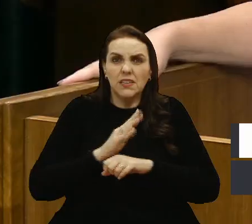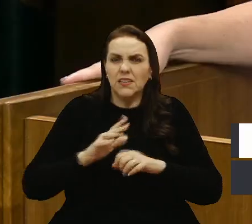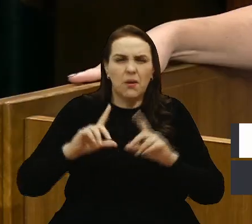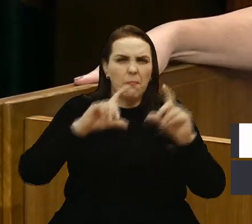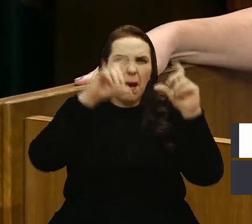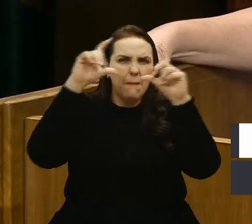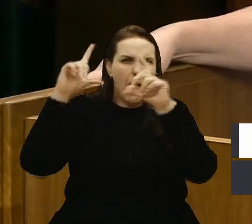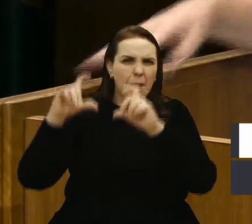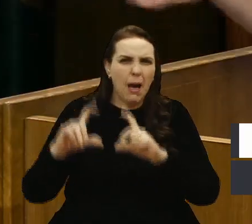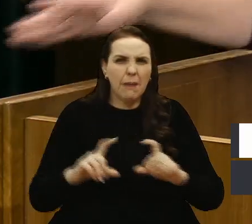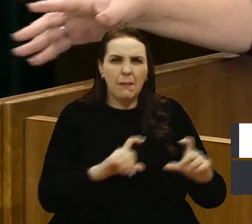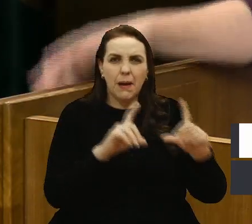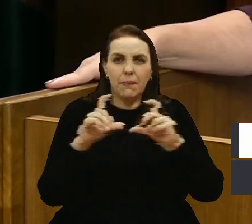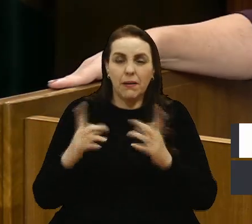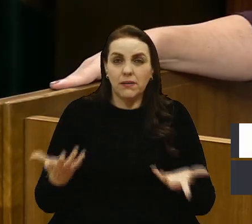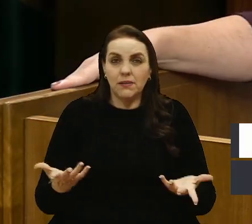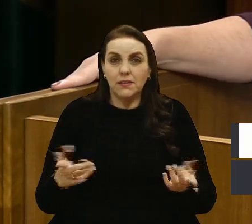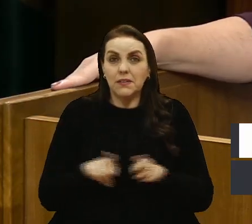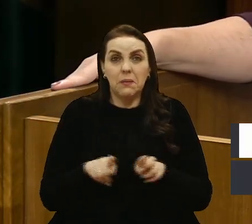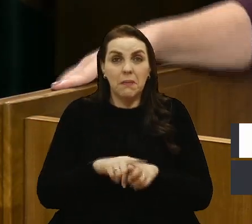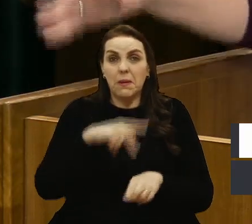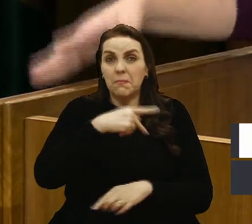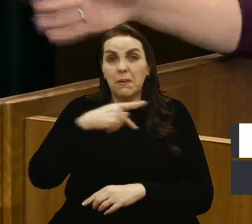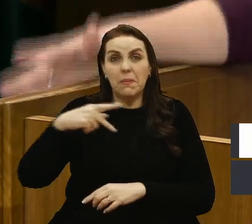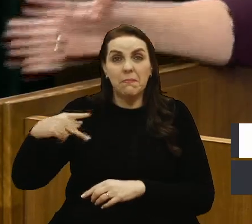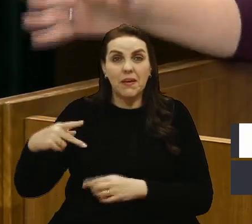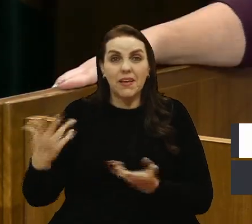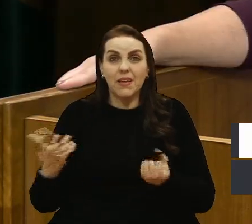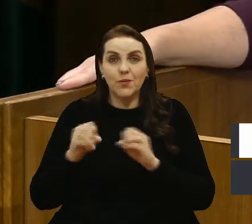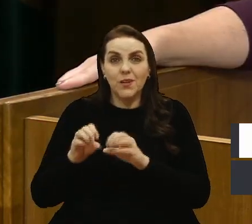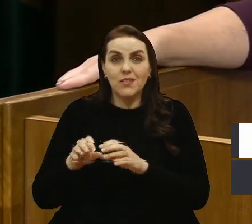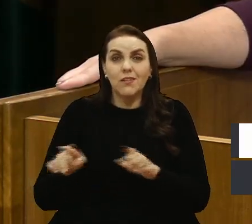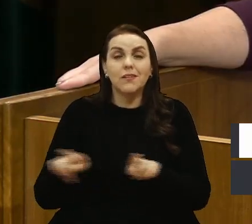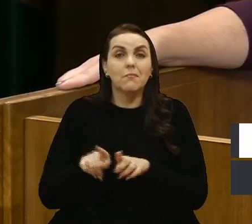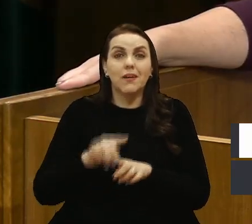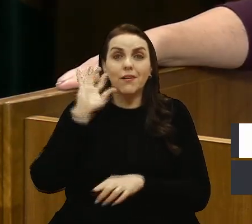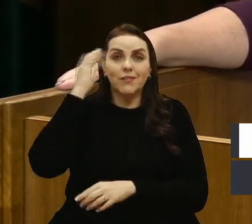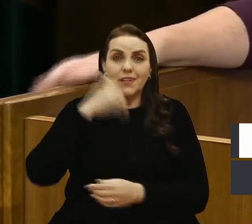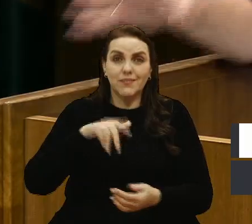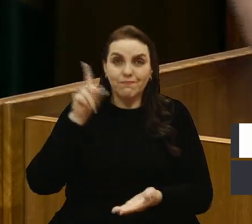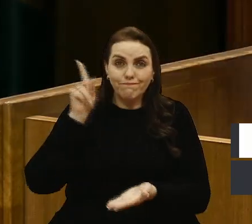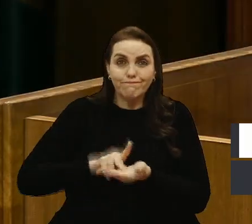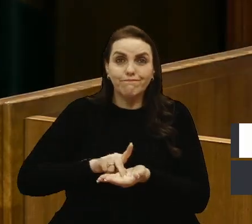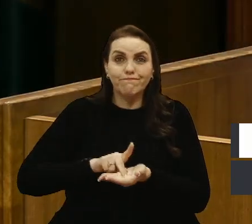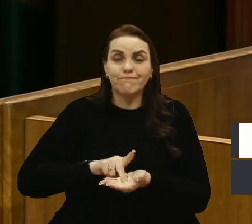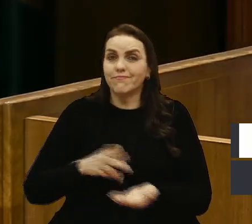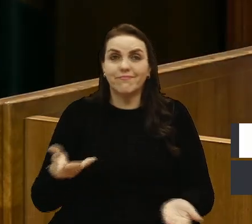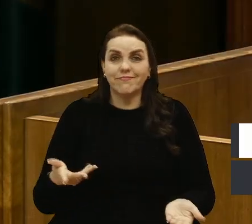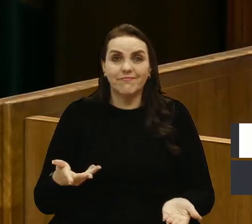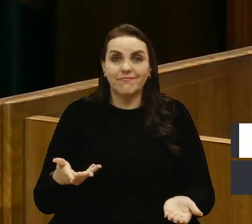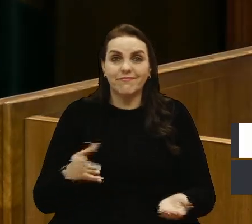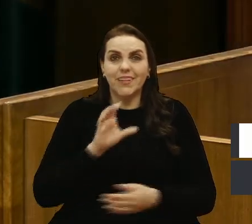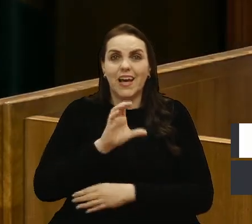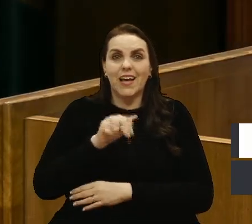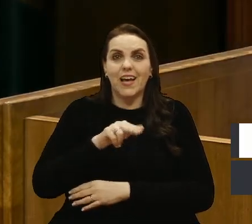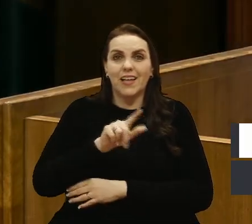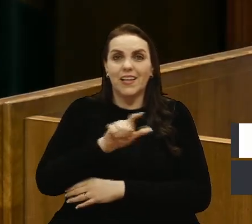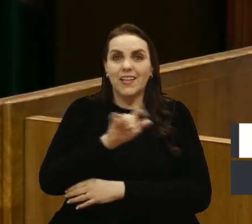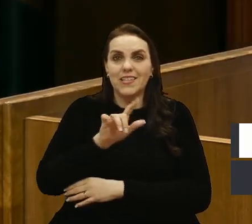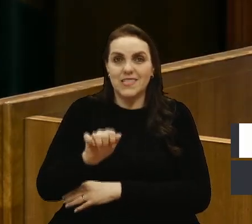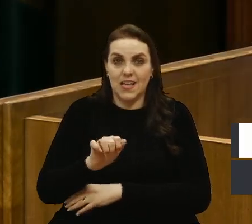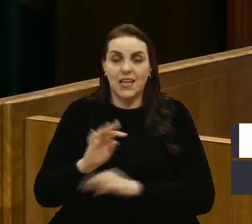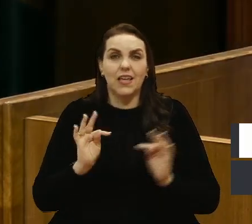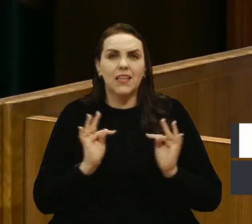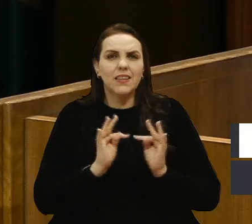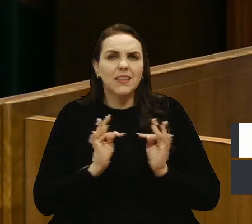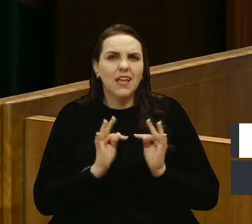muitos flashes, assim como a PPP, só que não acontece na prática. E o Canaliza, a gente fala num termo técnico,